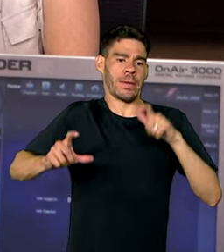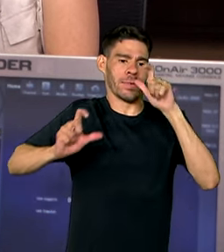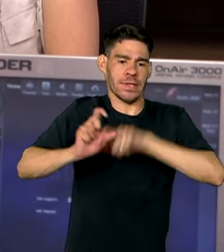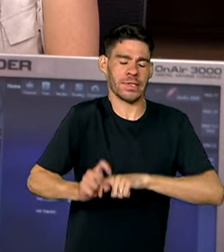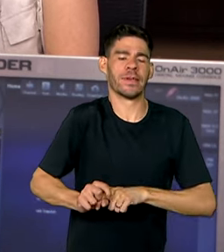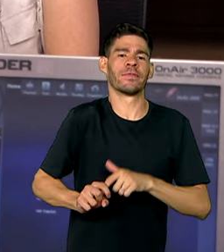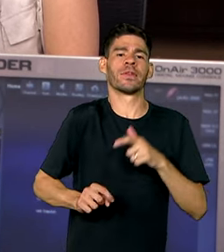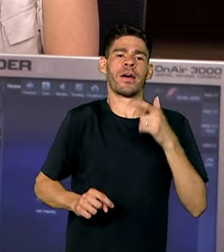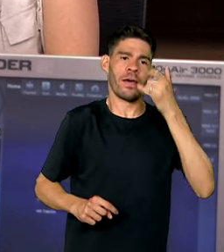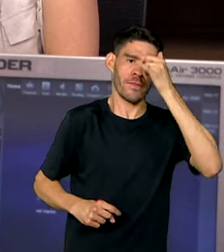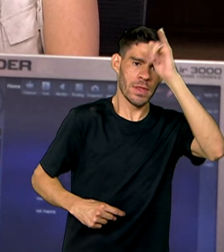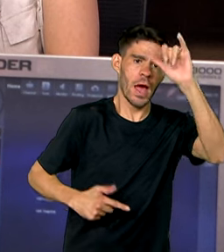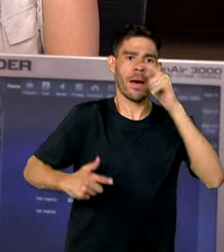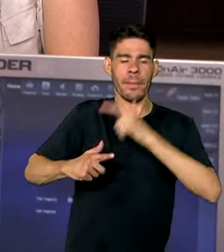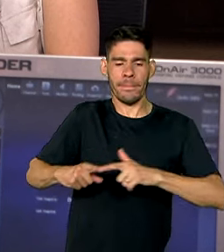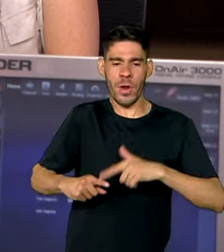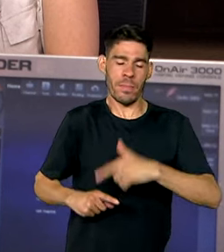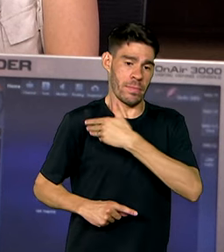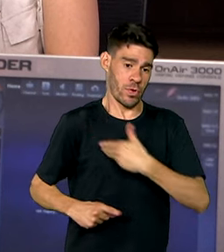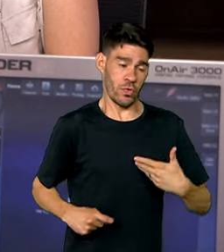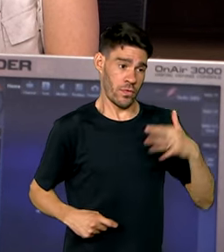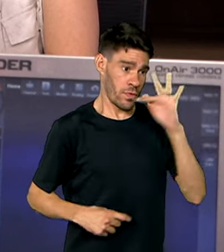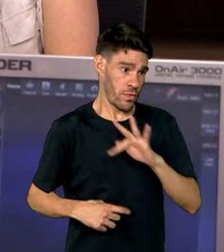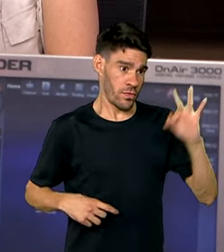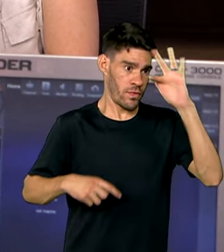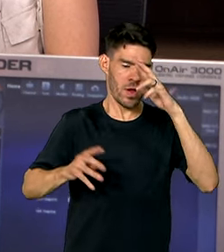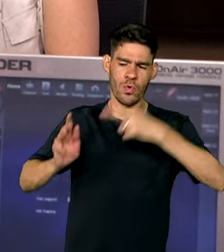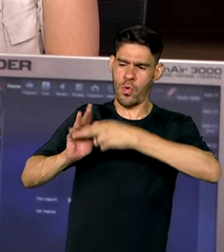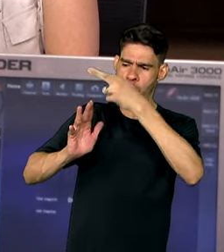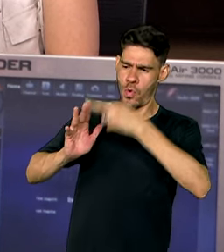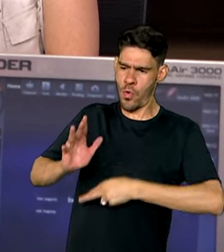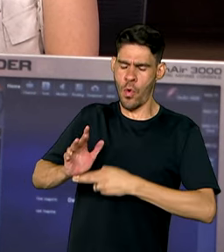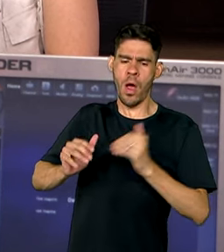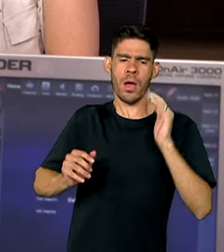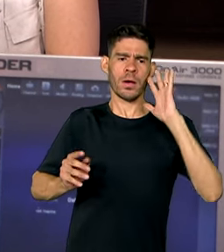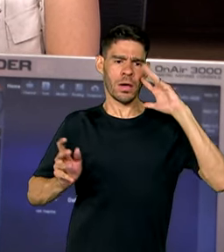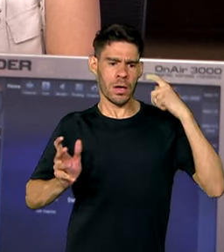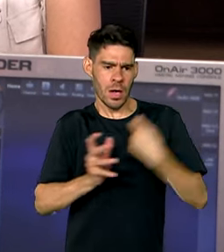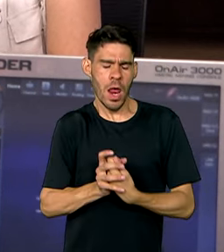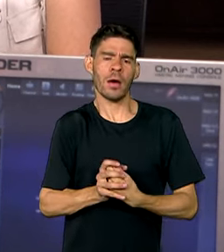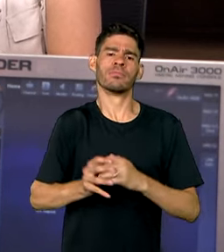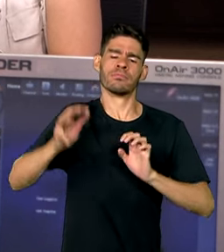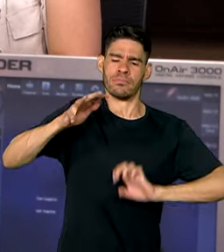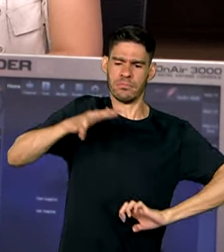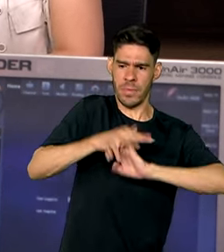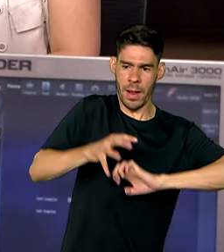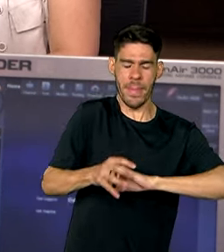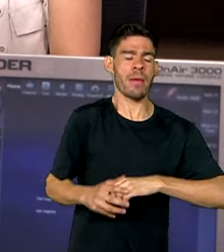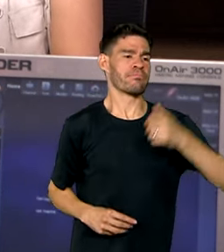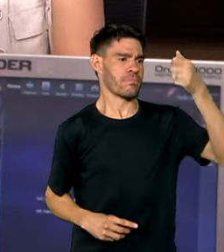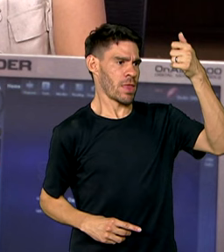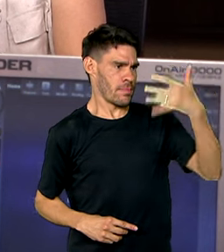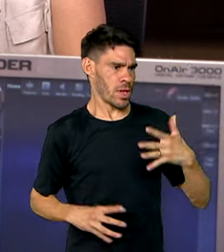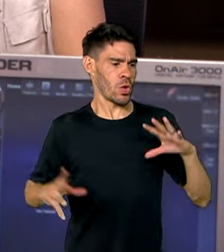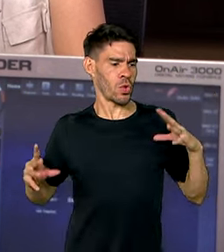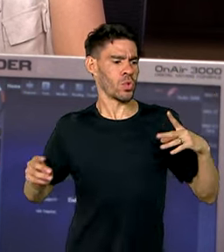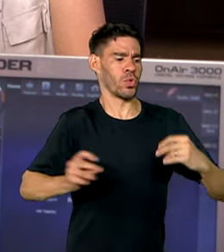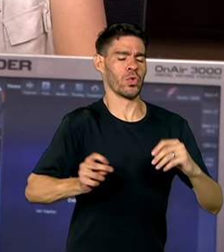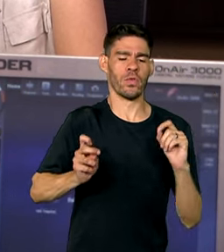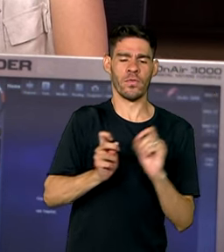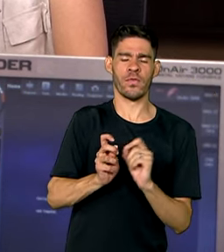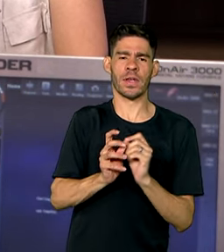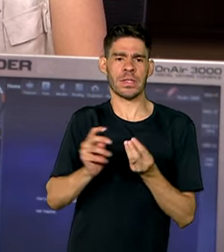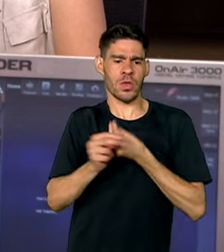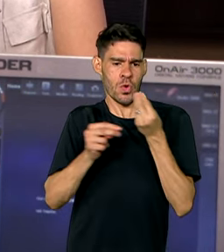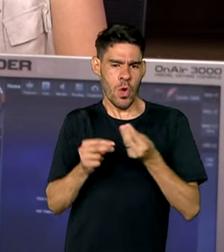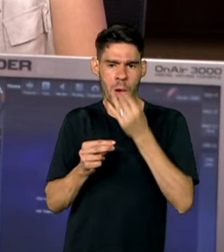esses problemas, o governo federal está estabelecendo regras de funcionamento das empresas que oferecem os jogos. Para explicar tudo o que está sendo feito e como